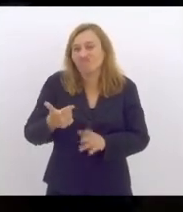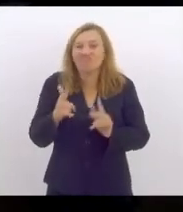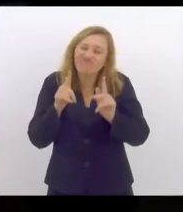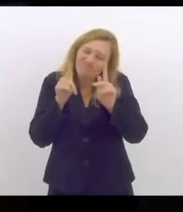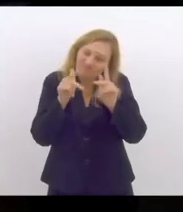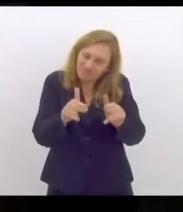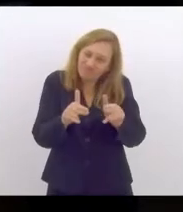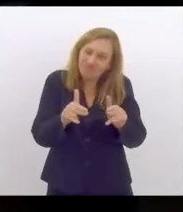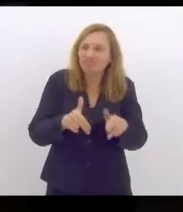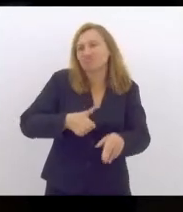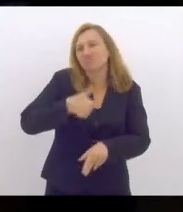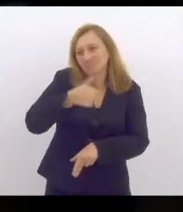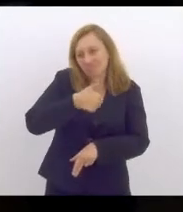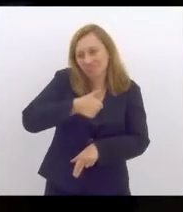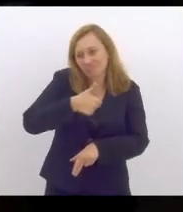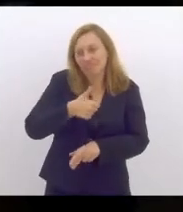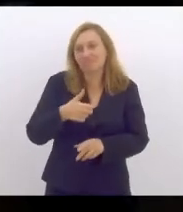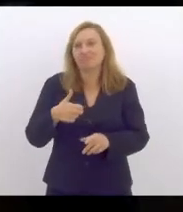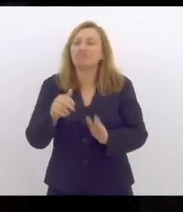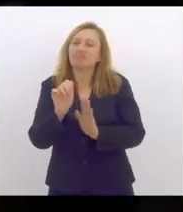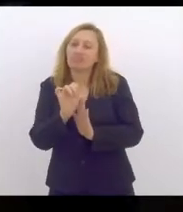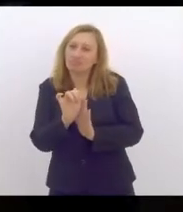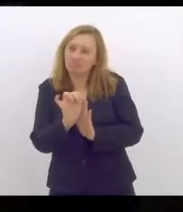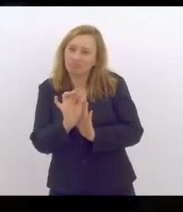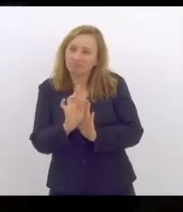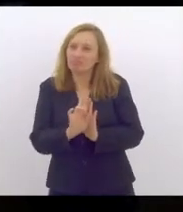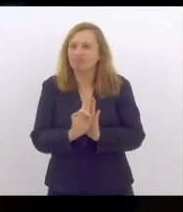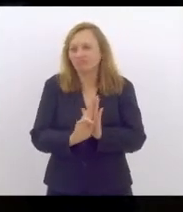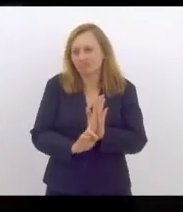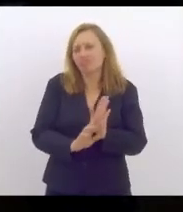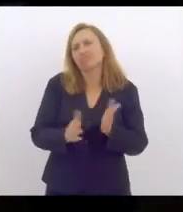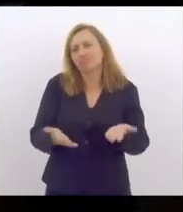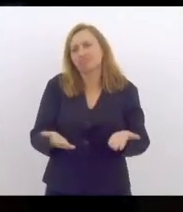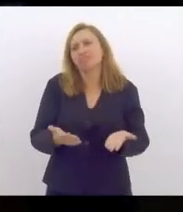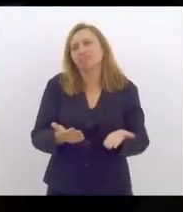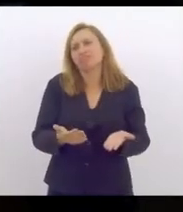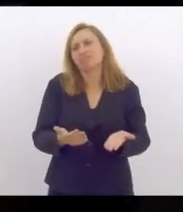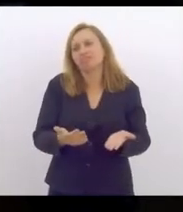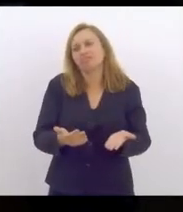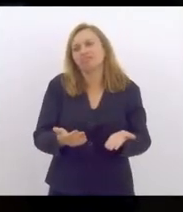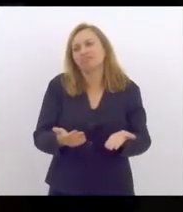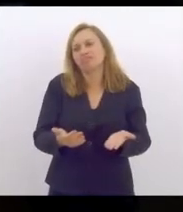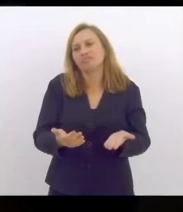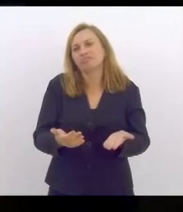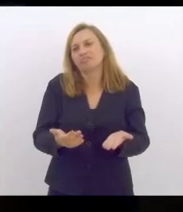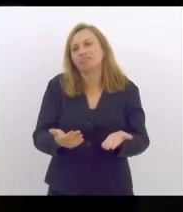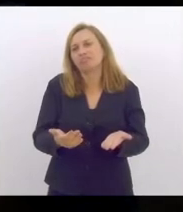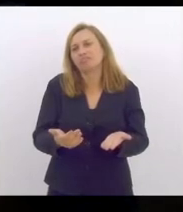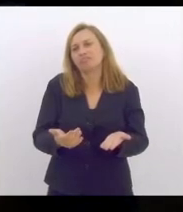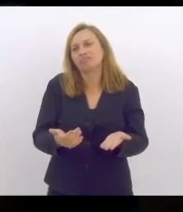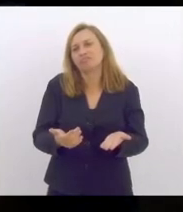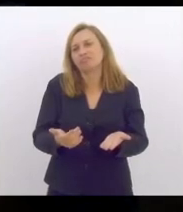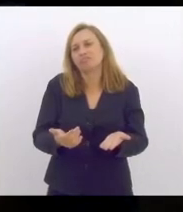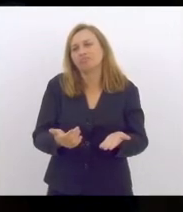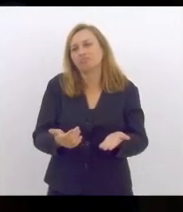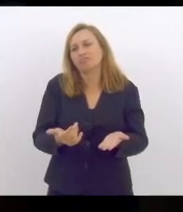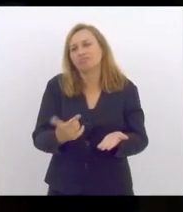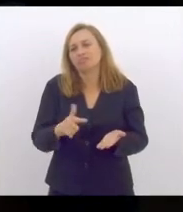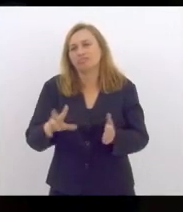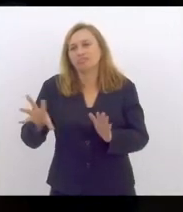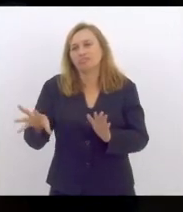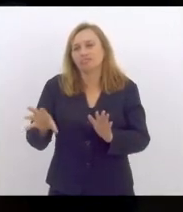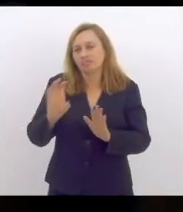mesma, praticamente a mesma redação do primeiro, né? E se não houver